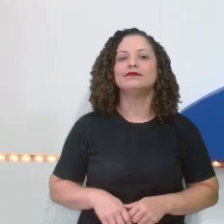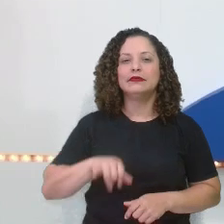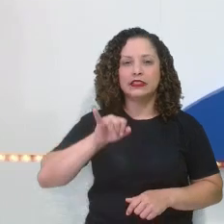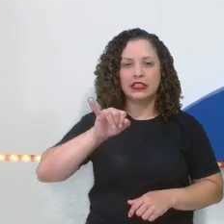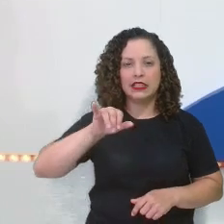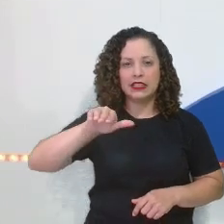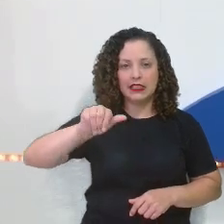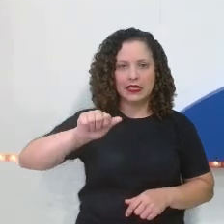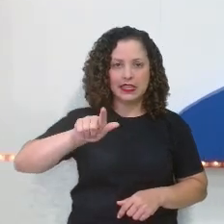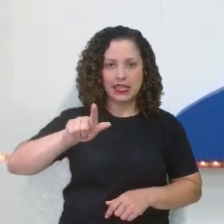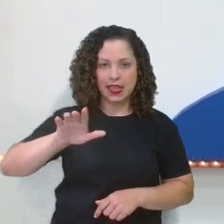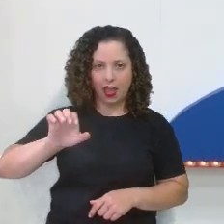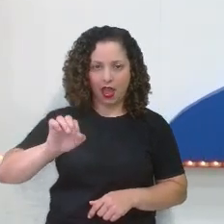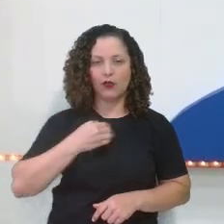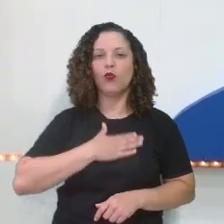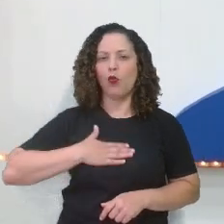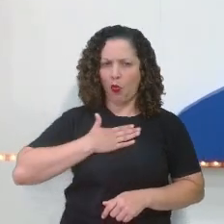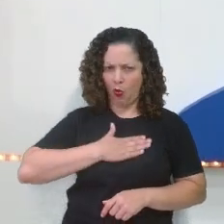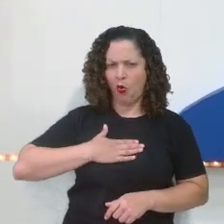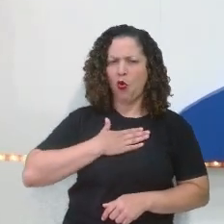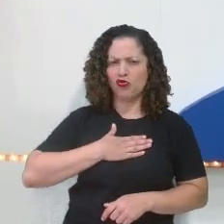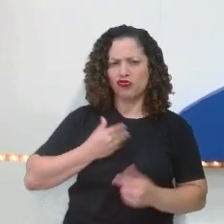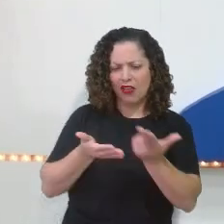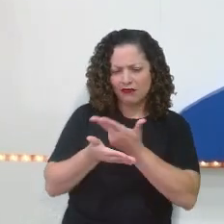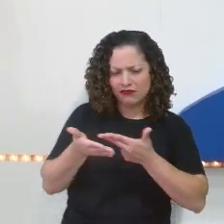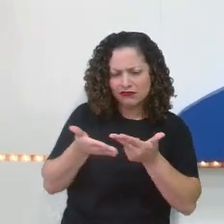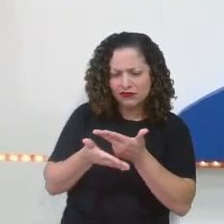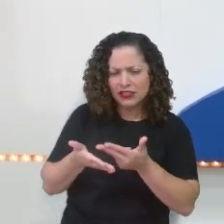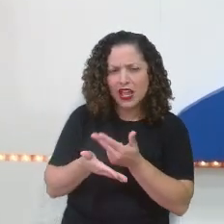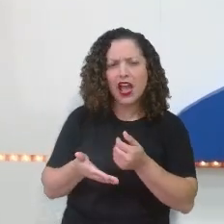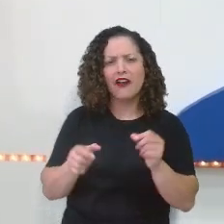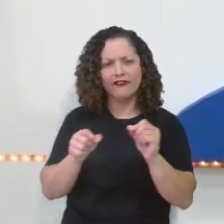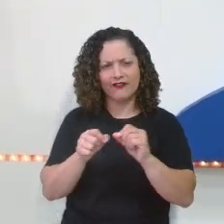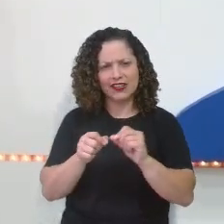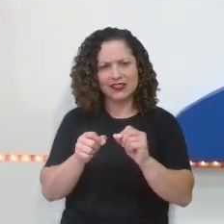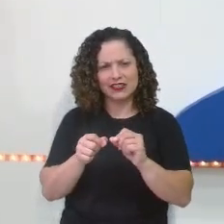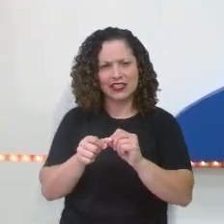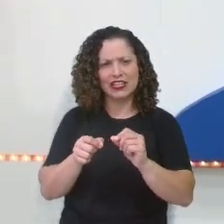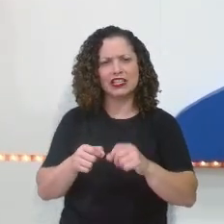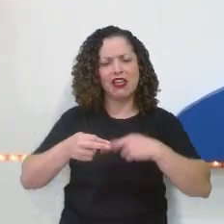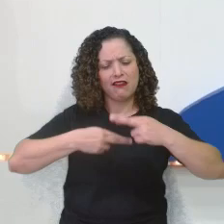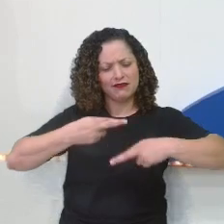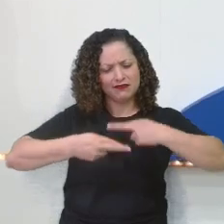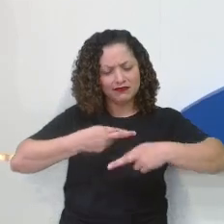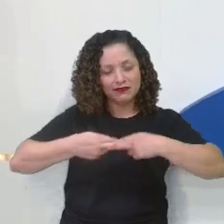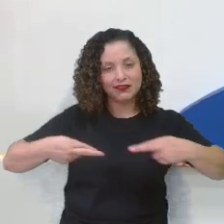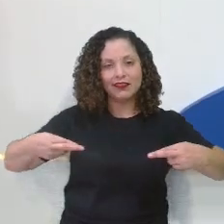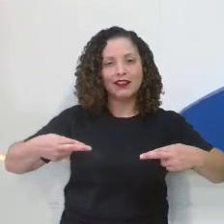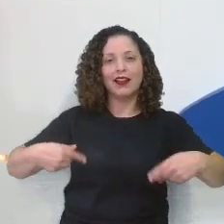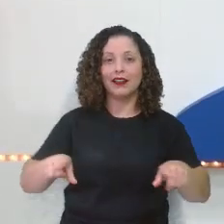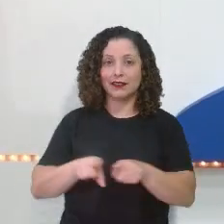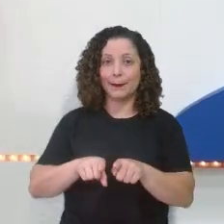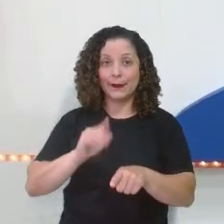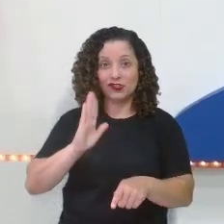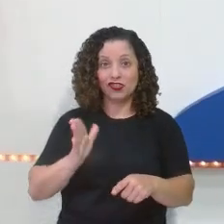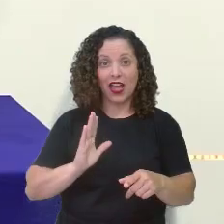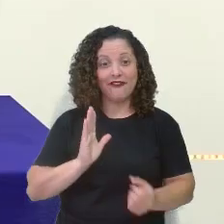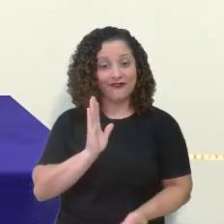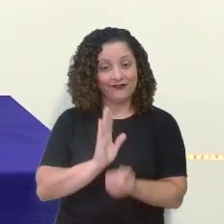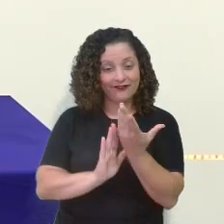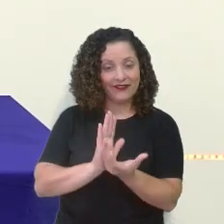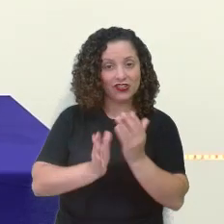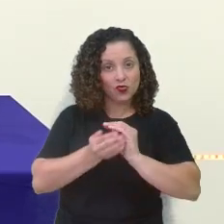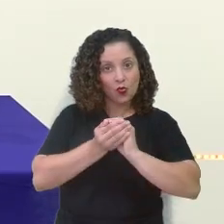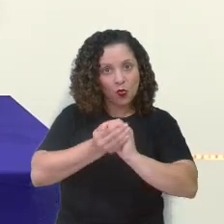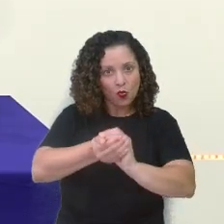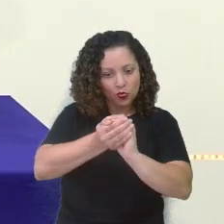de fazer esses trabalhos manuais. Ele colocou aqui que já fez, inclusive, um dado de papel com cartolina. Que legal, que bom,